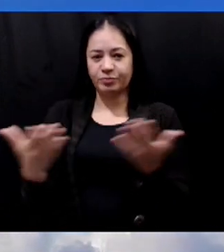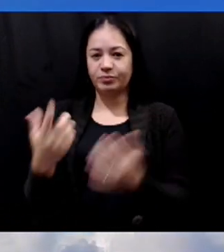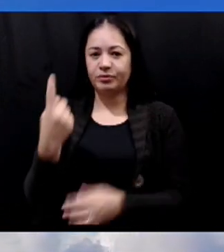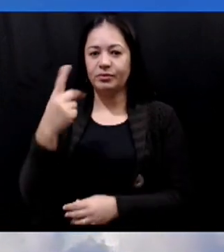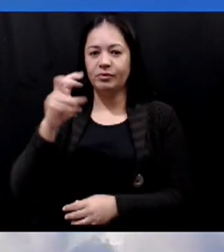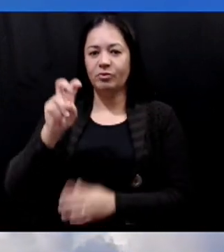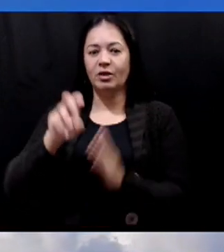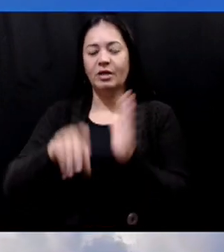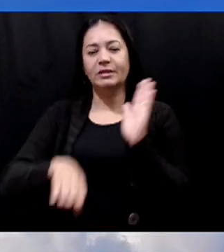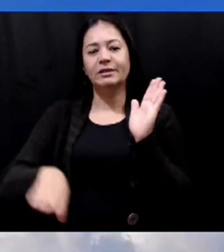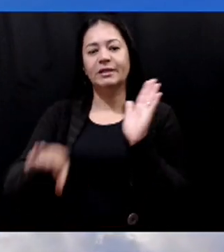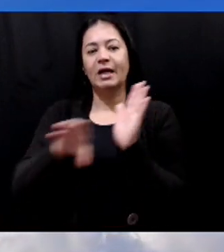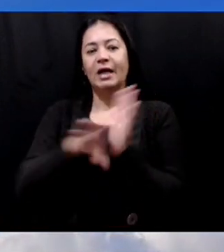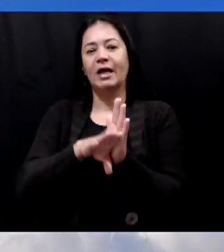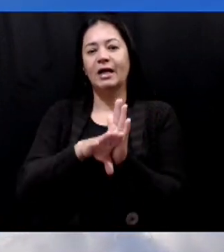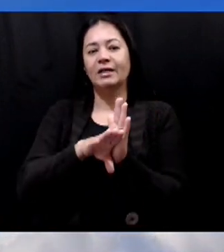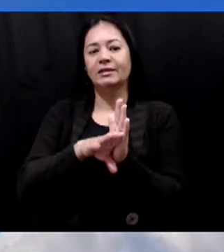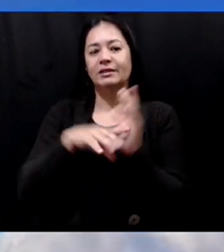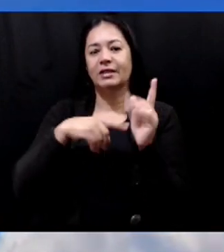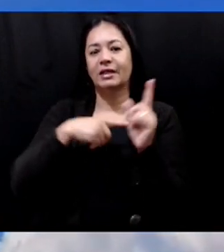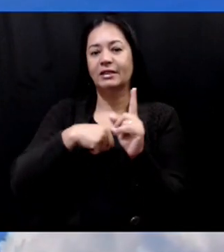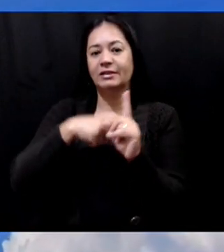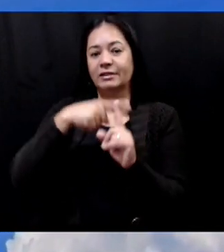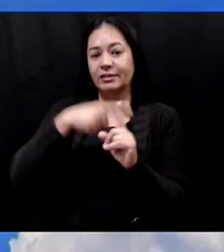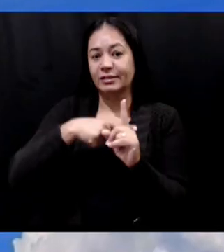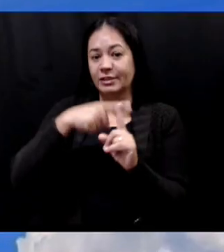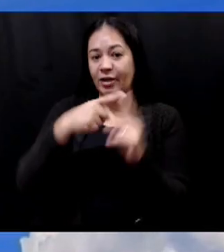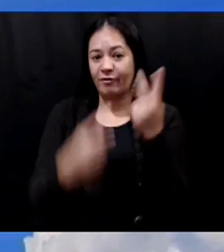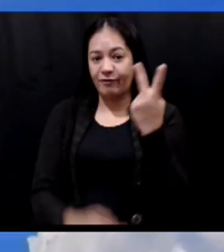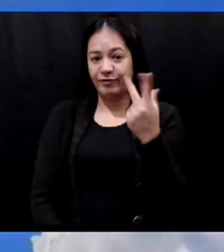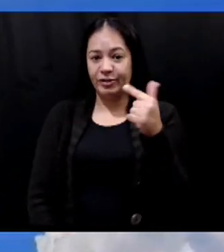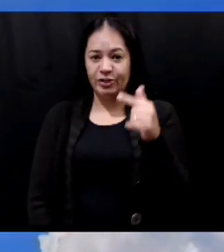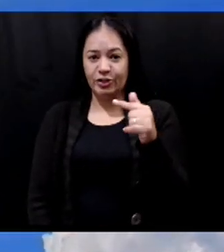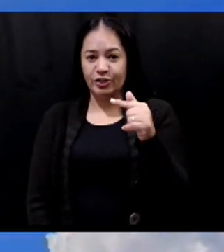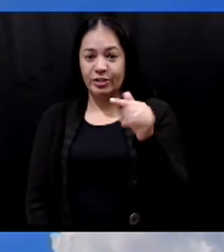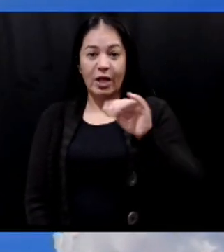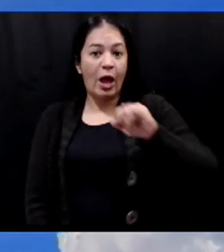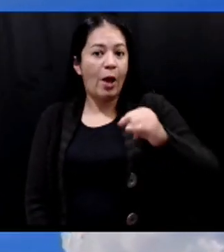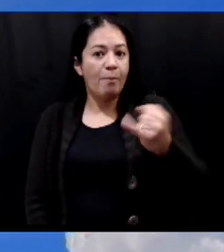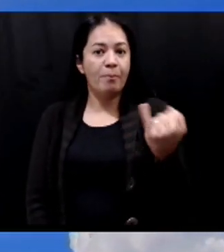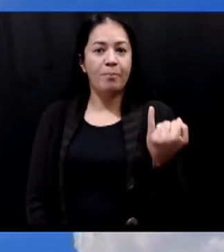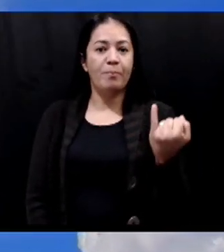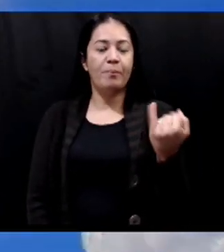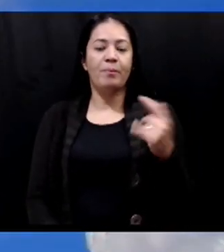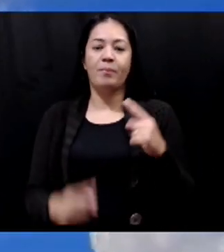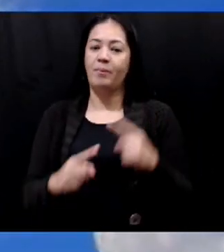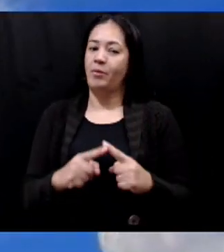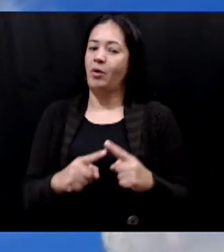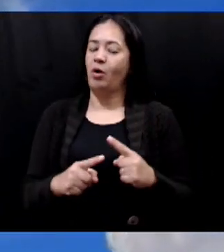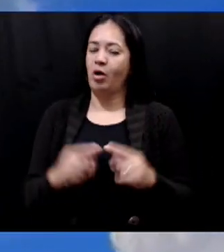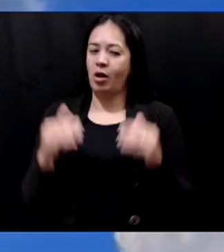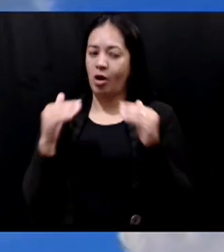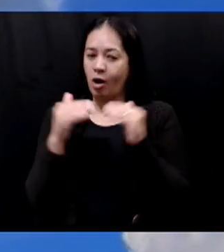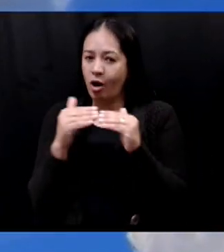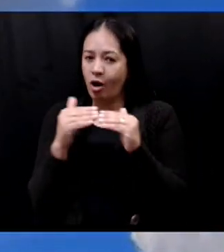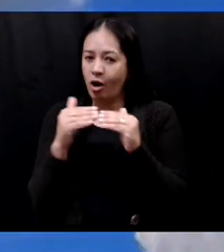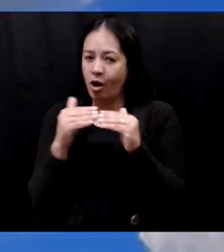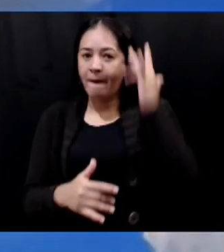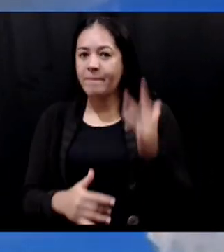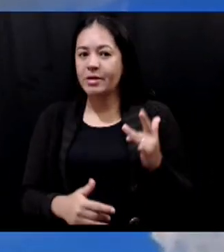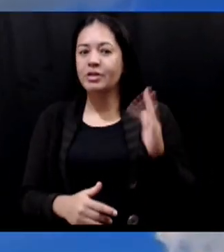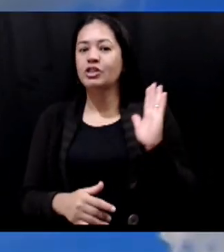pouquinho, a máxima para hoje é 27 graus. Aproveita hoje, porque, de acordo com a previsão, amanhã já tem uma chuvinha e